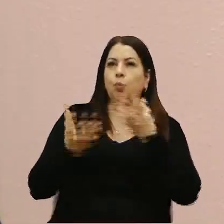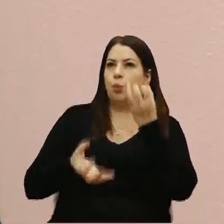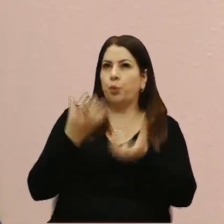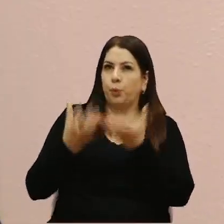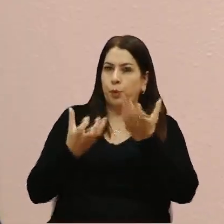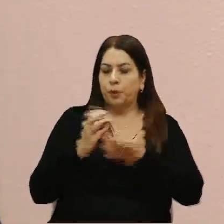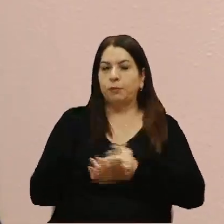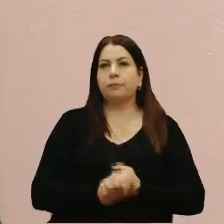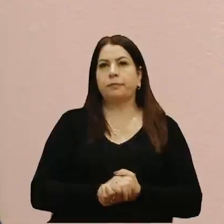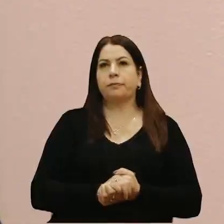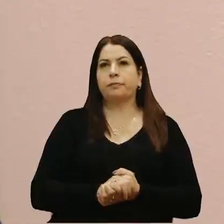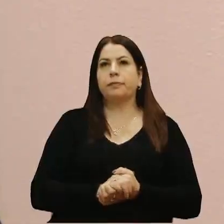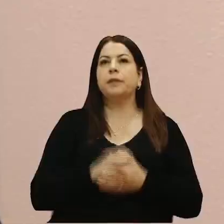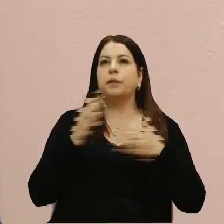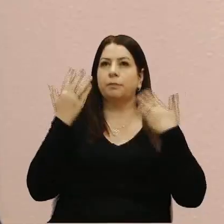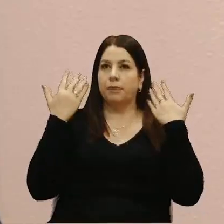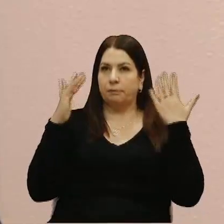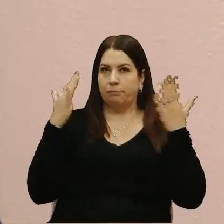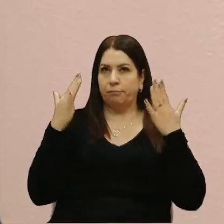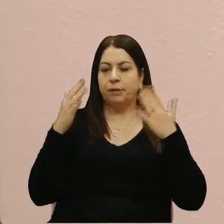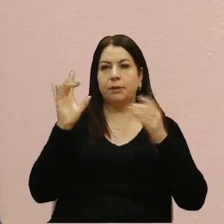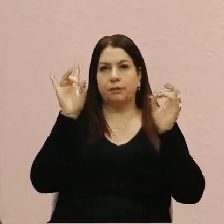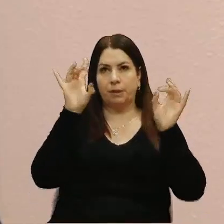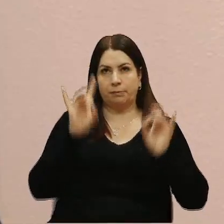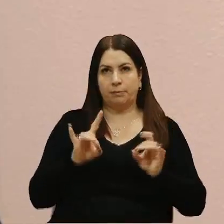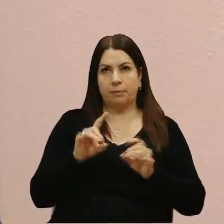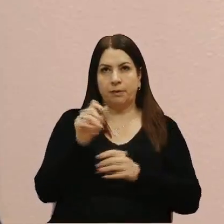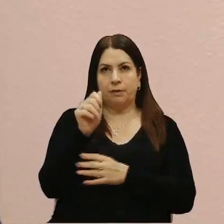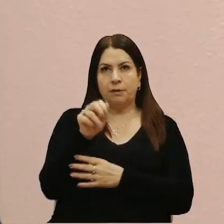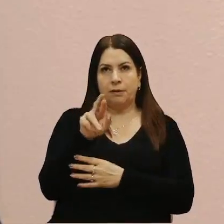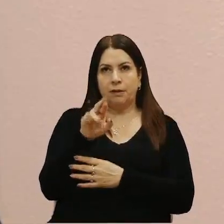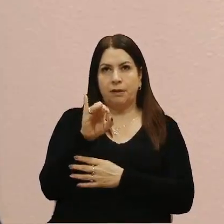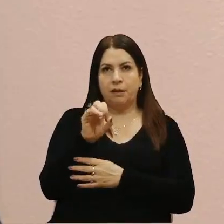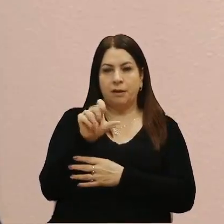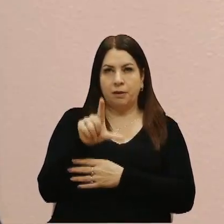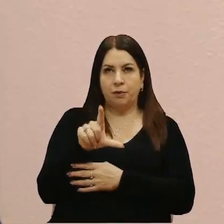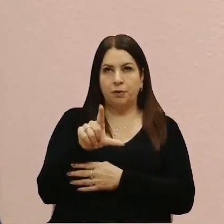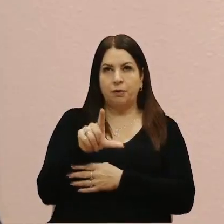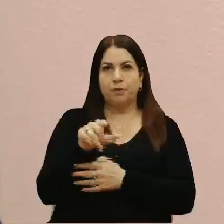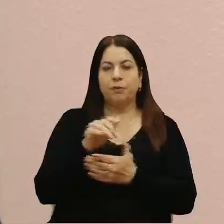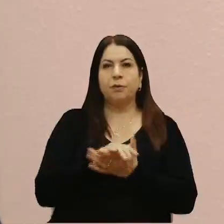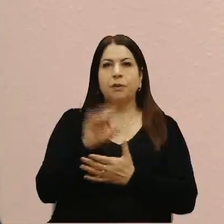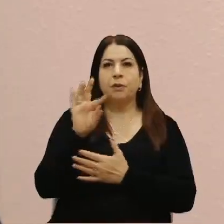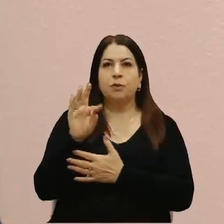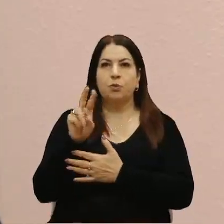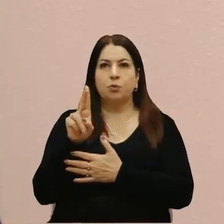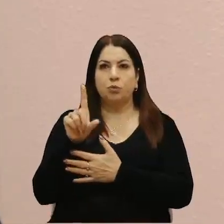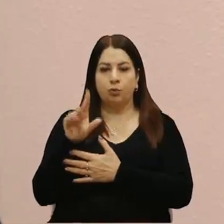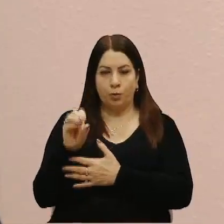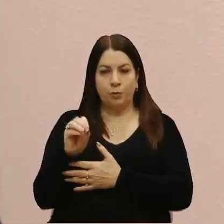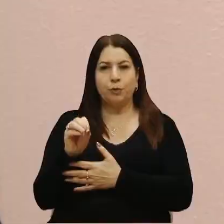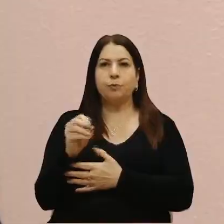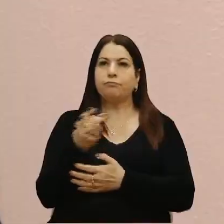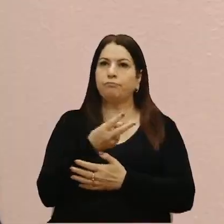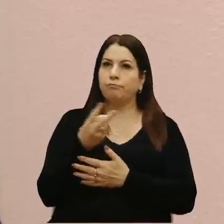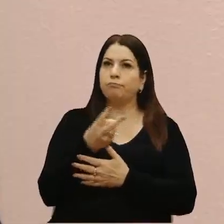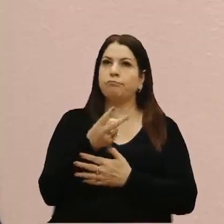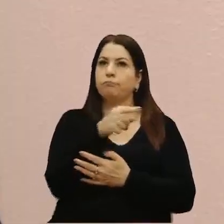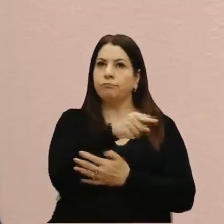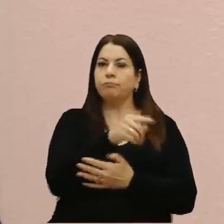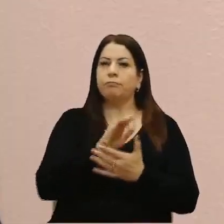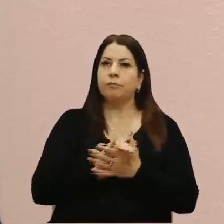fogo. Então, aqui parabenizar especialmente ao Ariel da Silva Carvalho e Túlio Pelim Gonçalves. E graças a